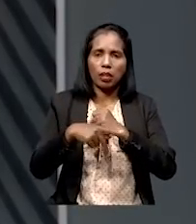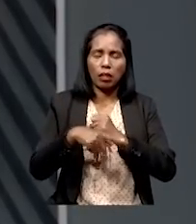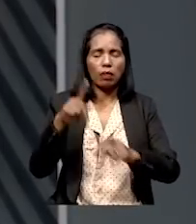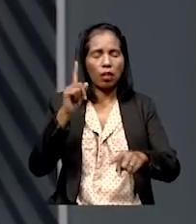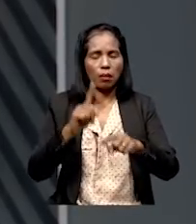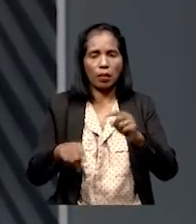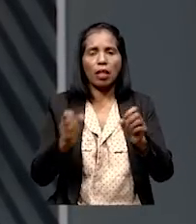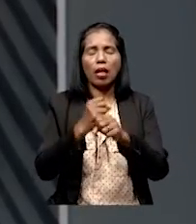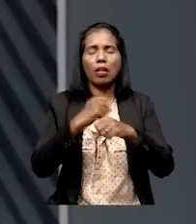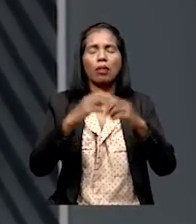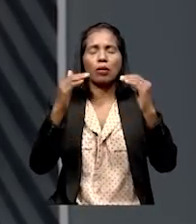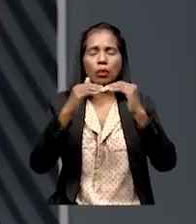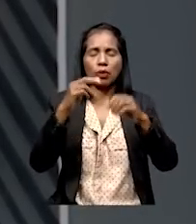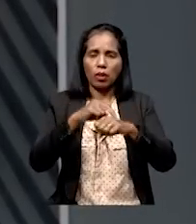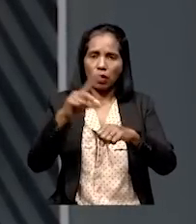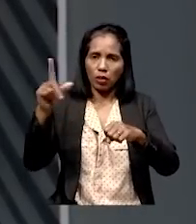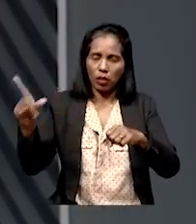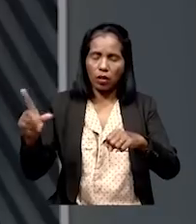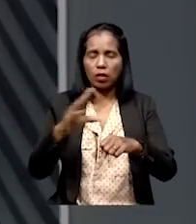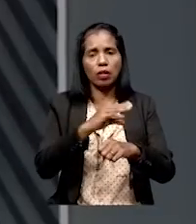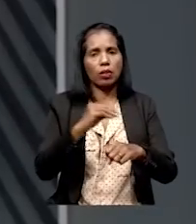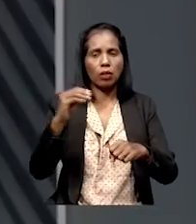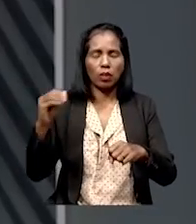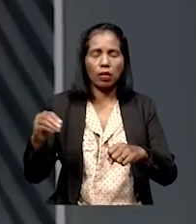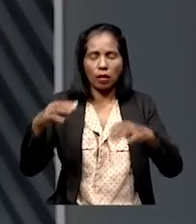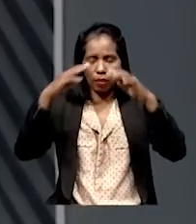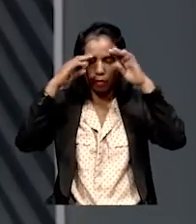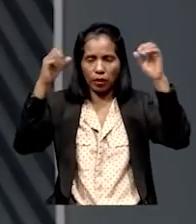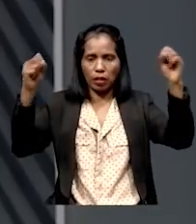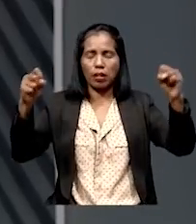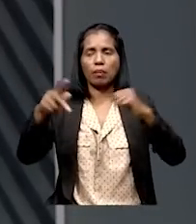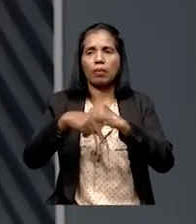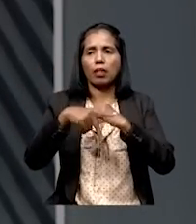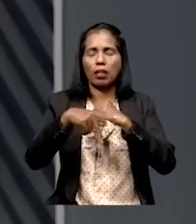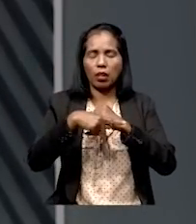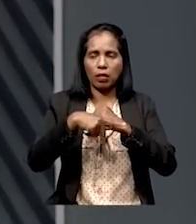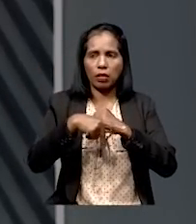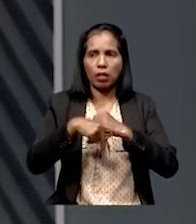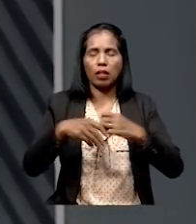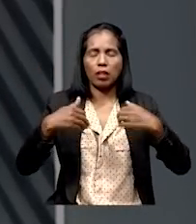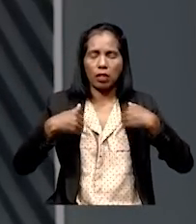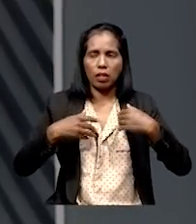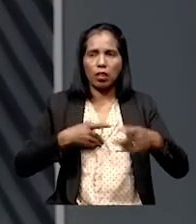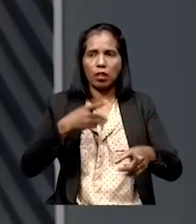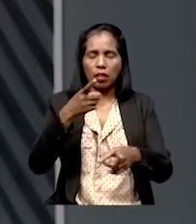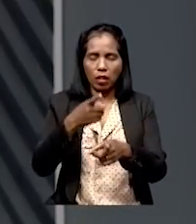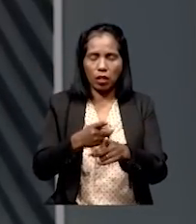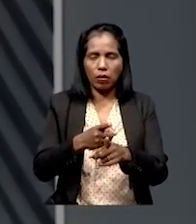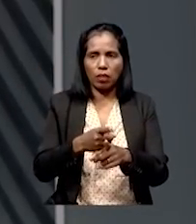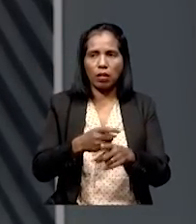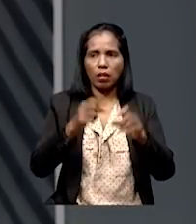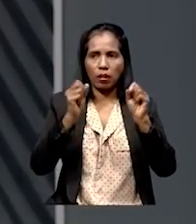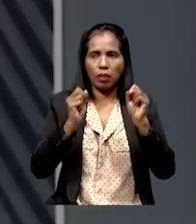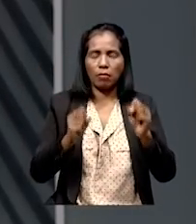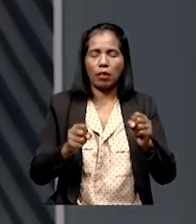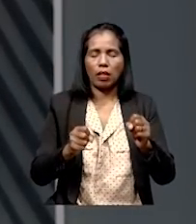congresso nacional, que é o congresso extraordinário, mas que é o do partido, e, em direitos proibrativos, BELI